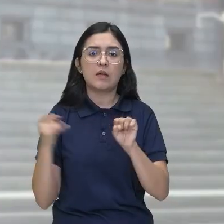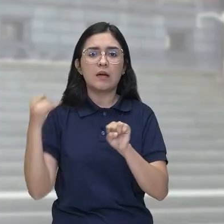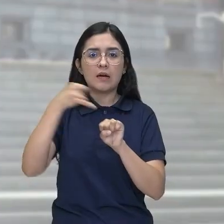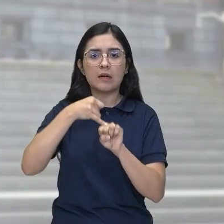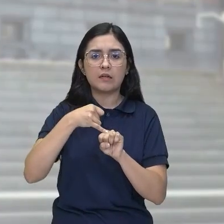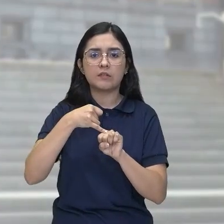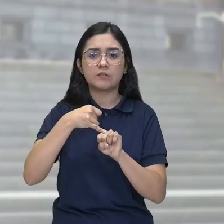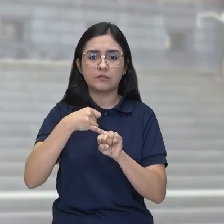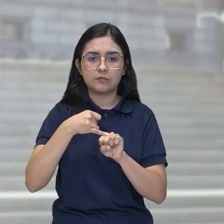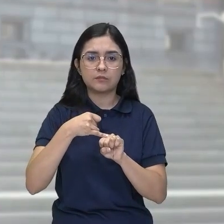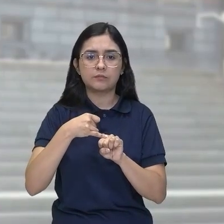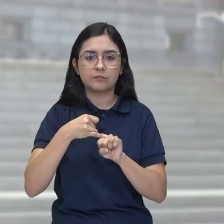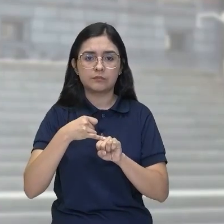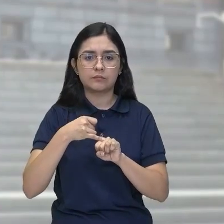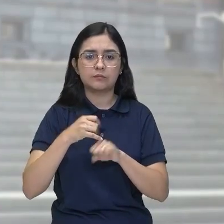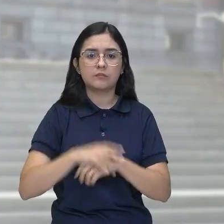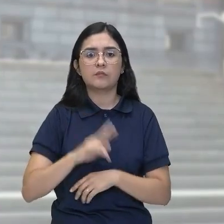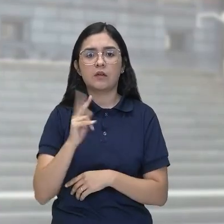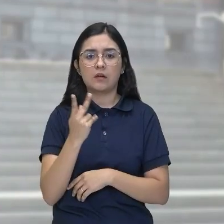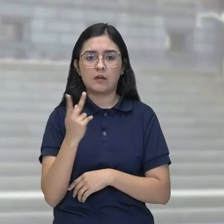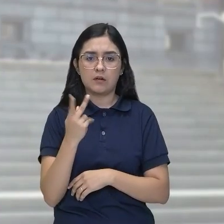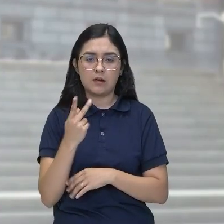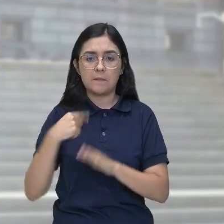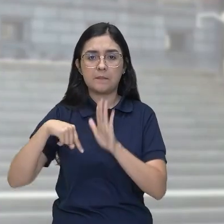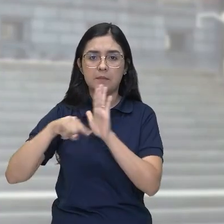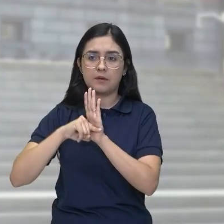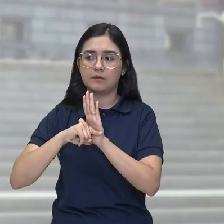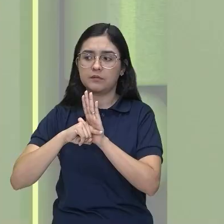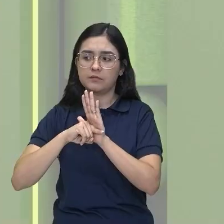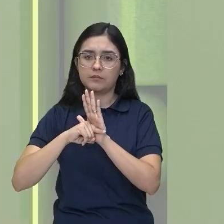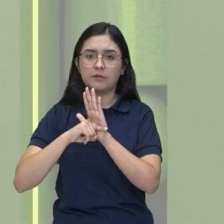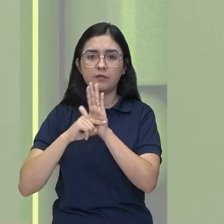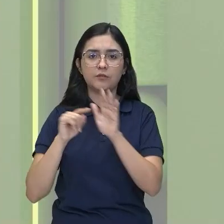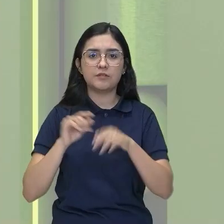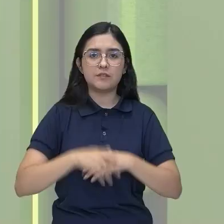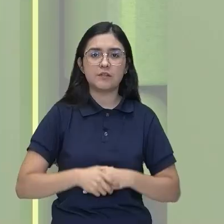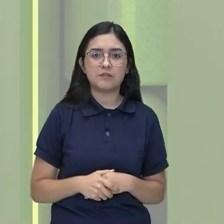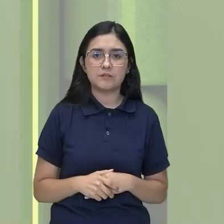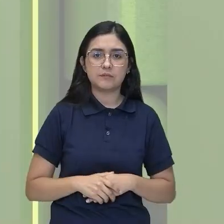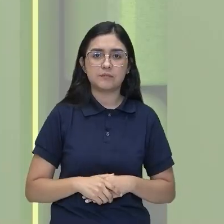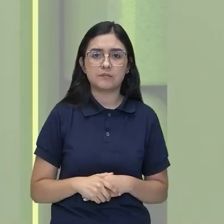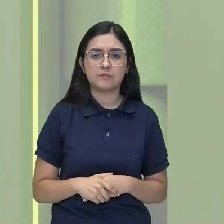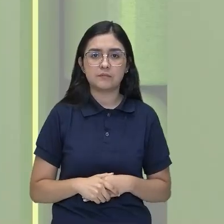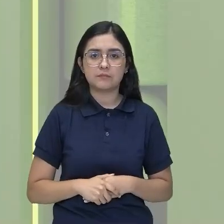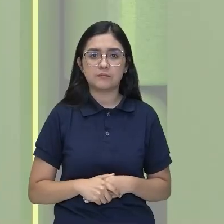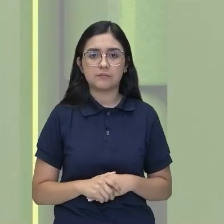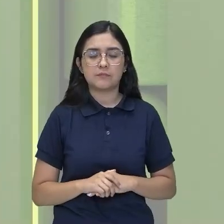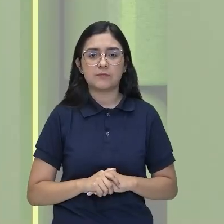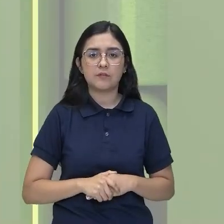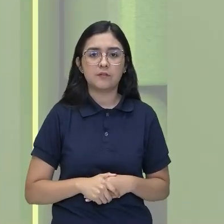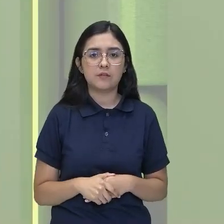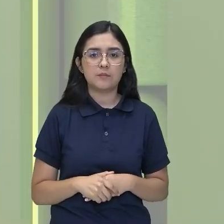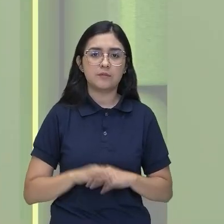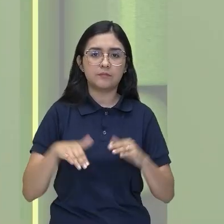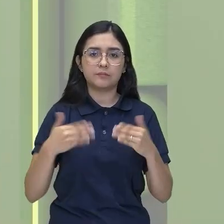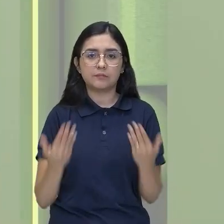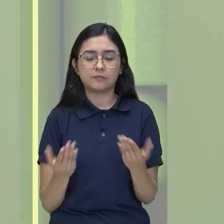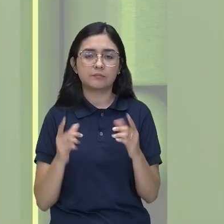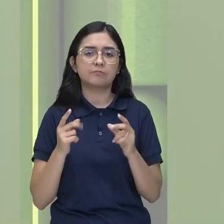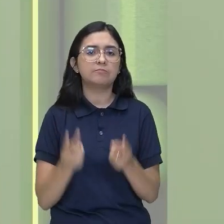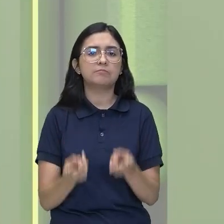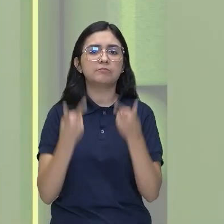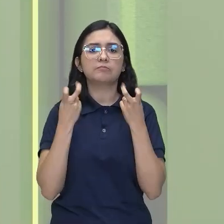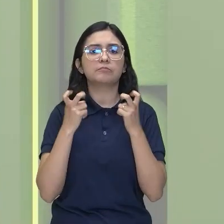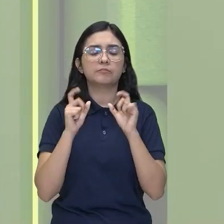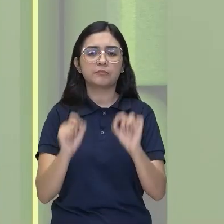hidróxido, OH-. Então, o que a gente pode perceber,